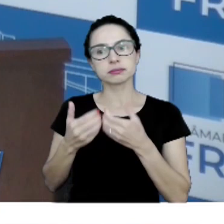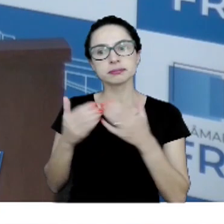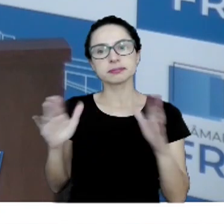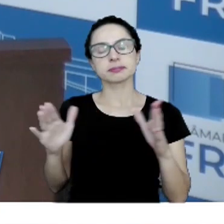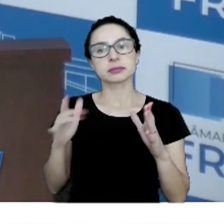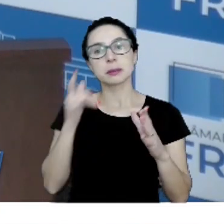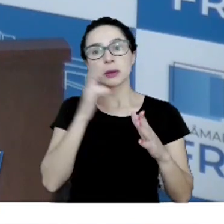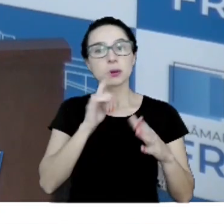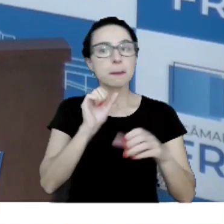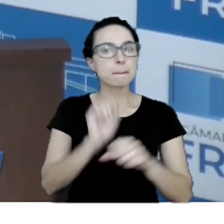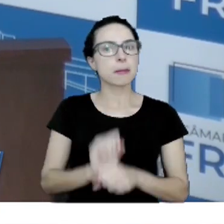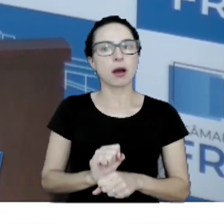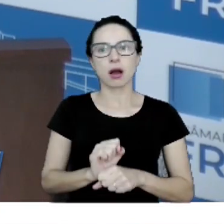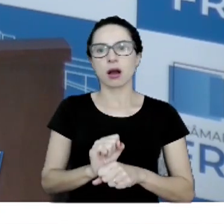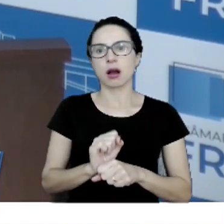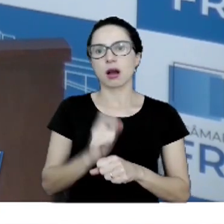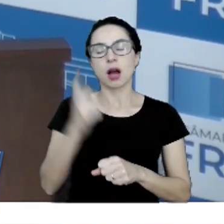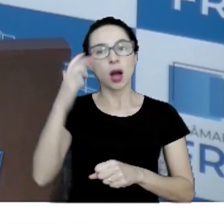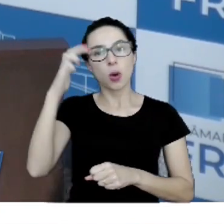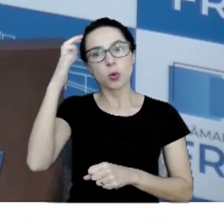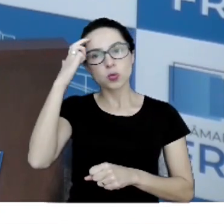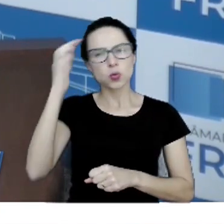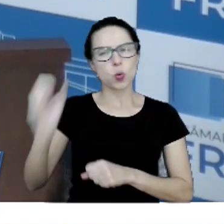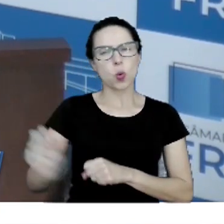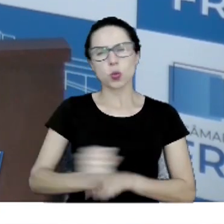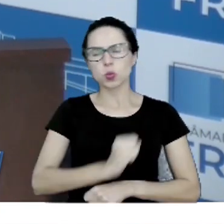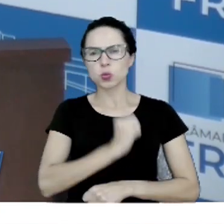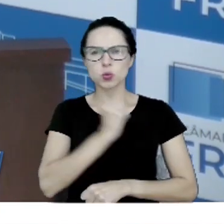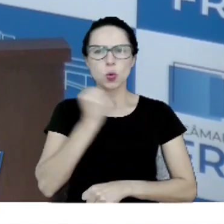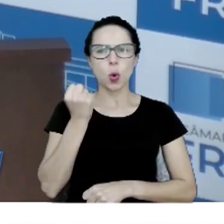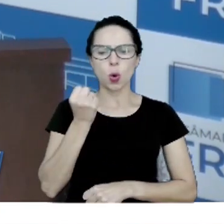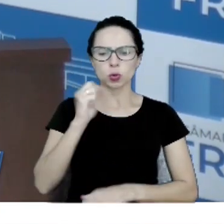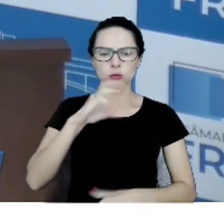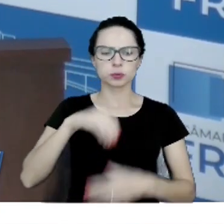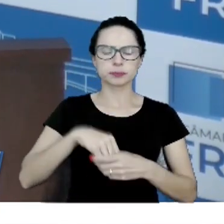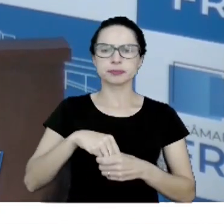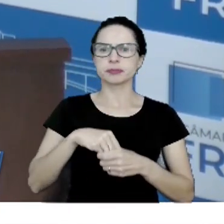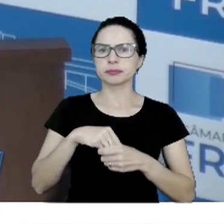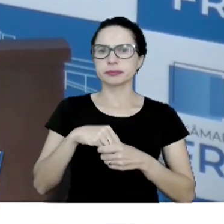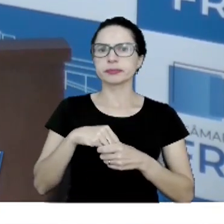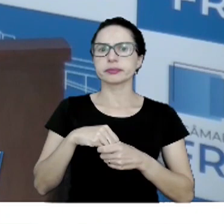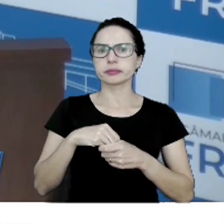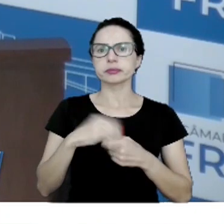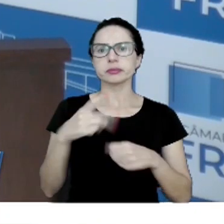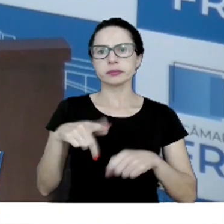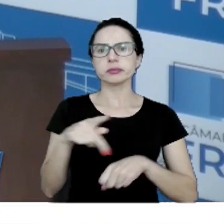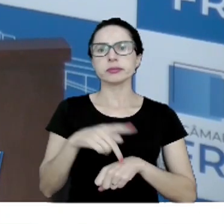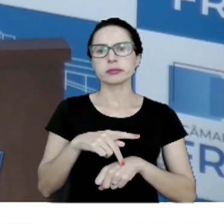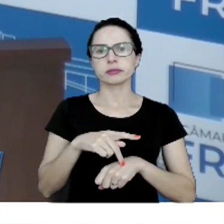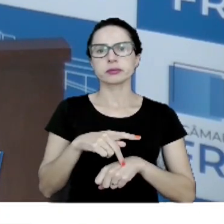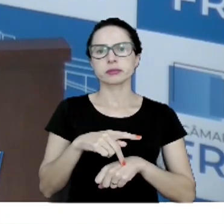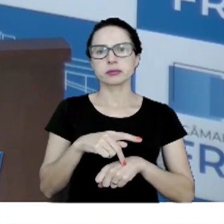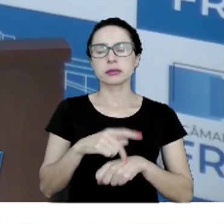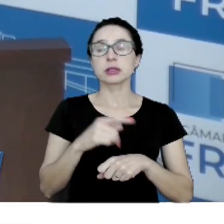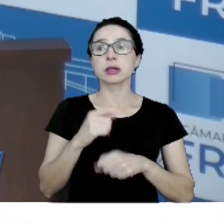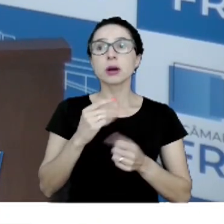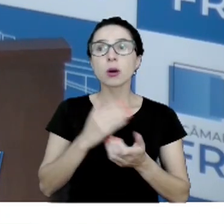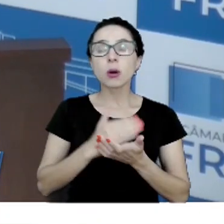barrar essa cultura de ódio que tem se instalado no nosso país, e